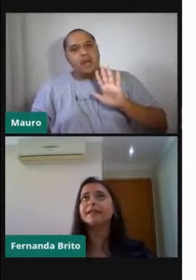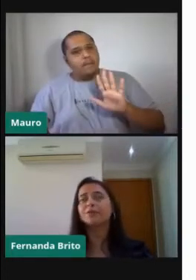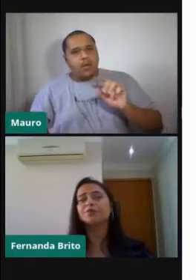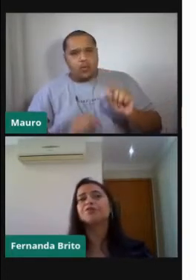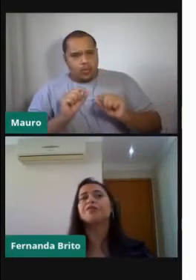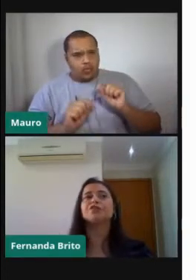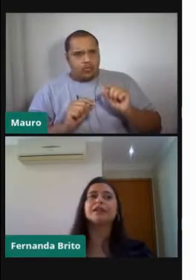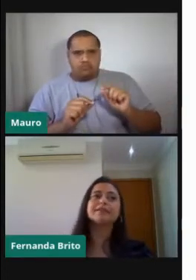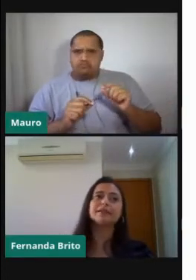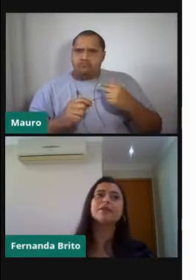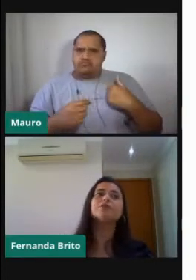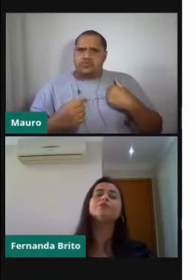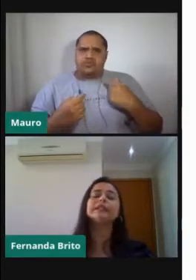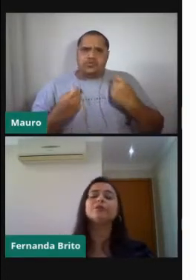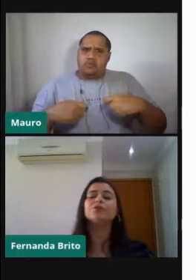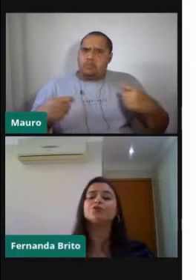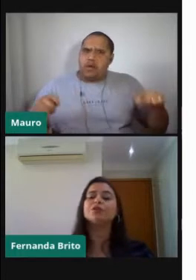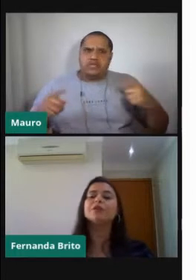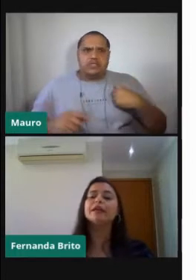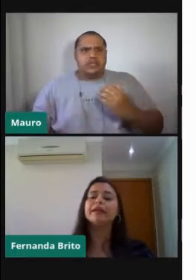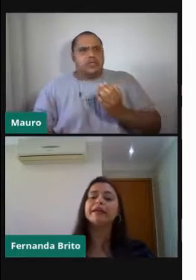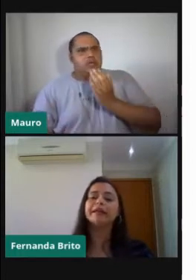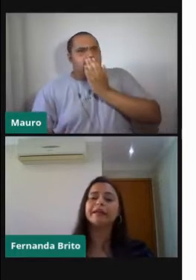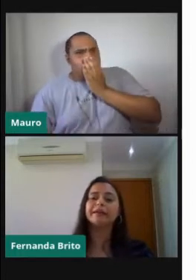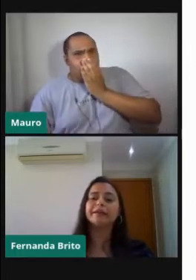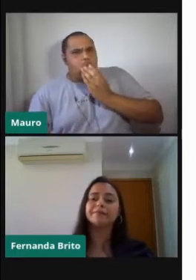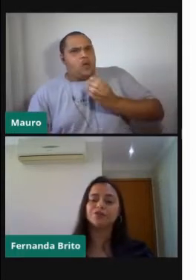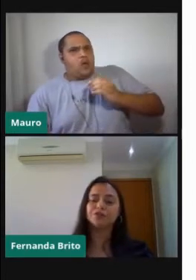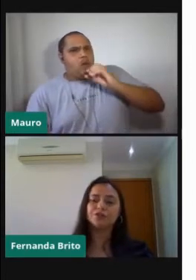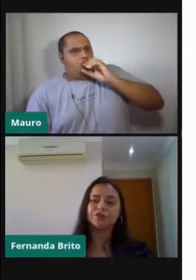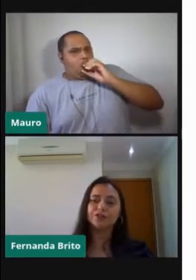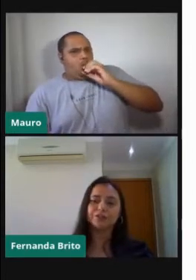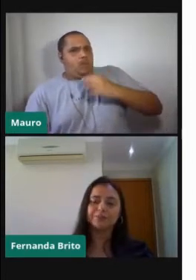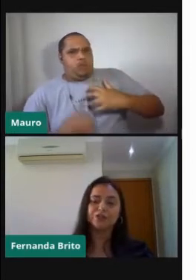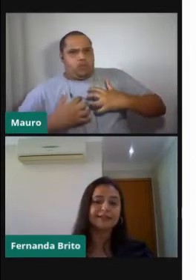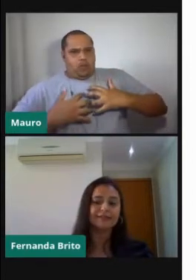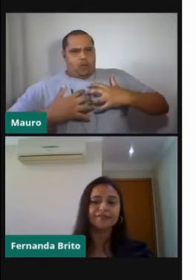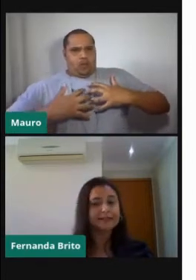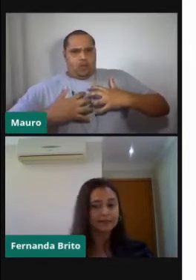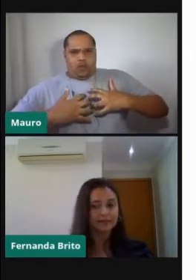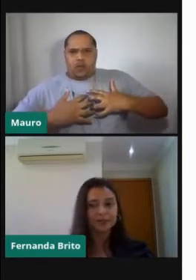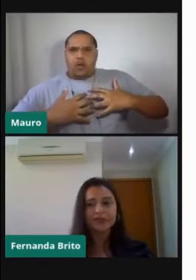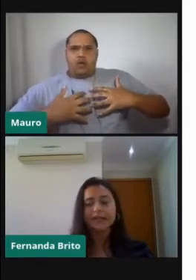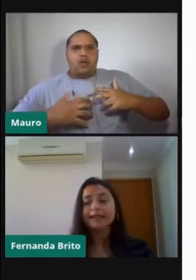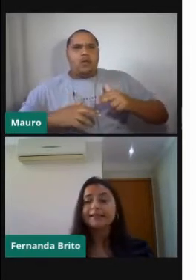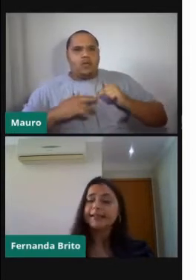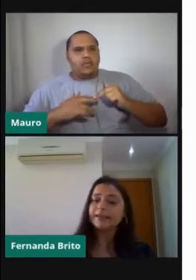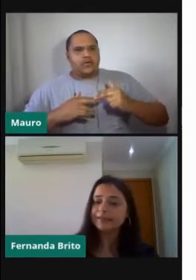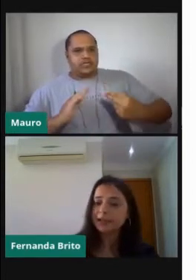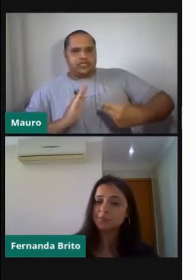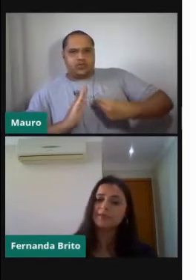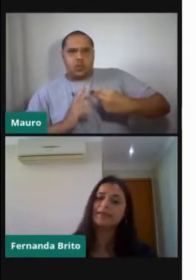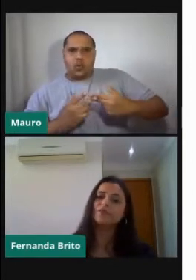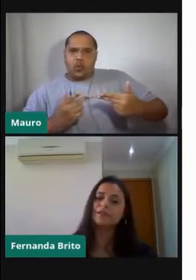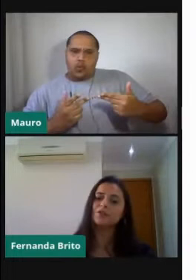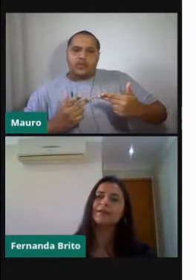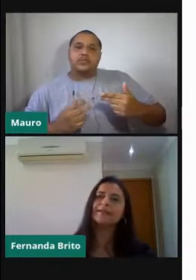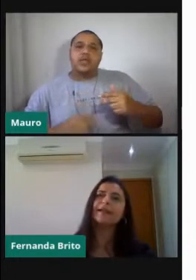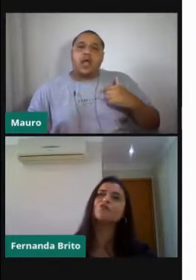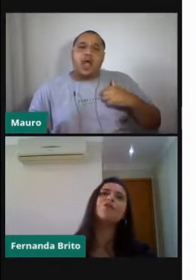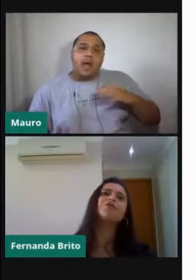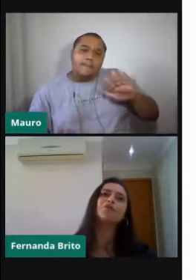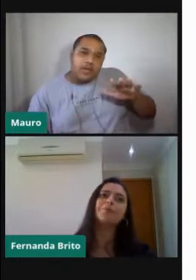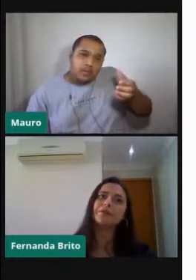necessariamente precisando de ventilação, né, ou de medidas invasivas. cerca de 6%